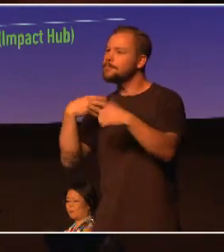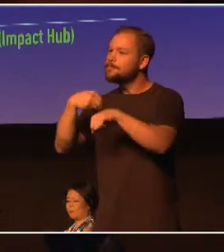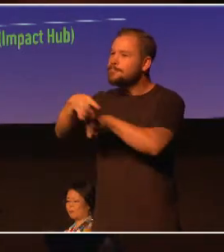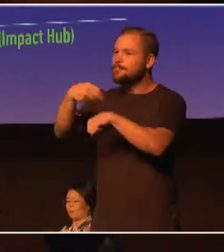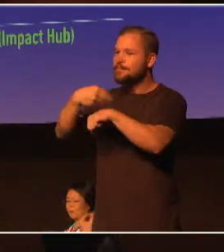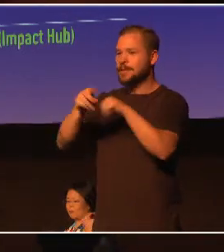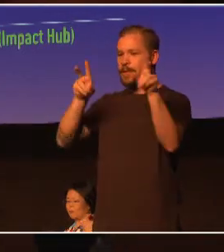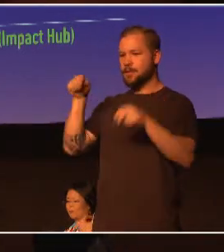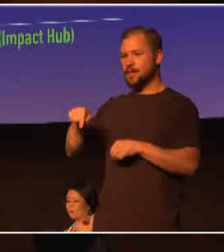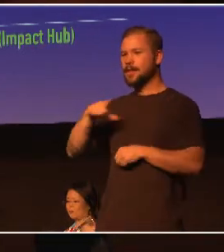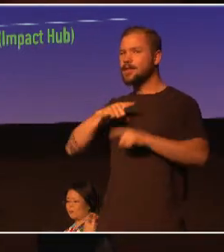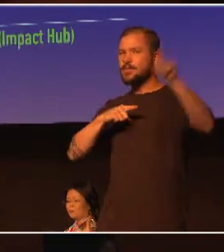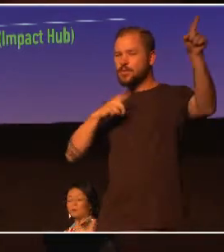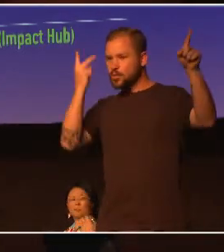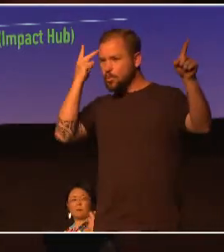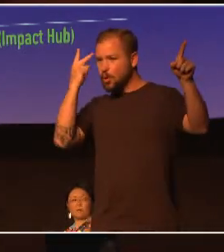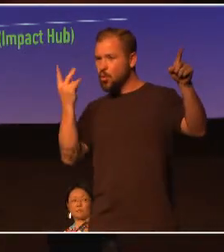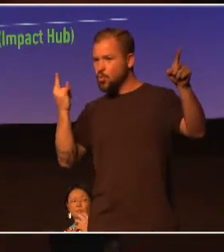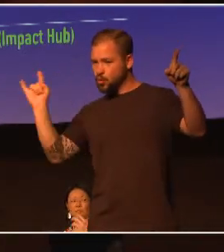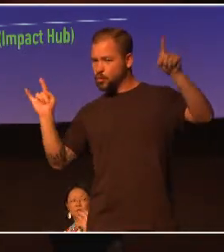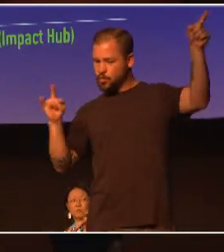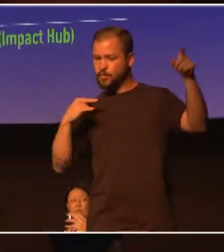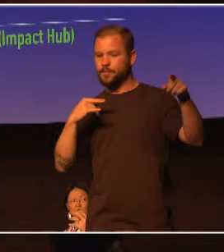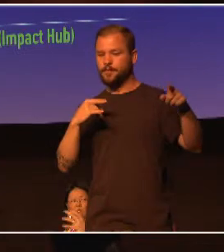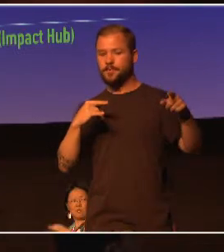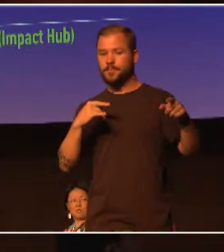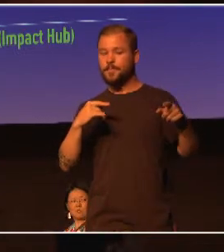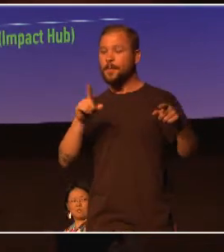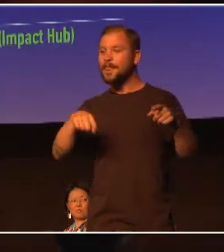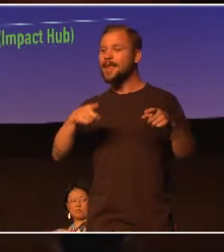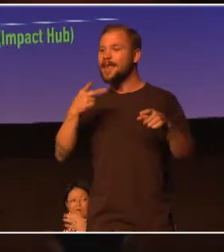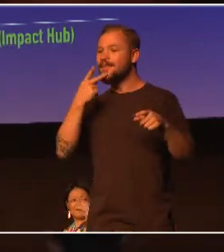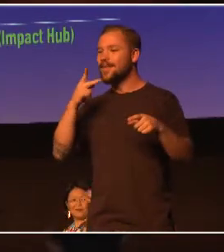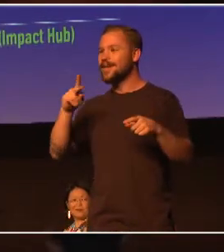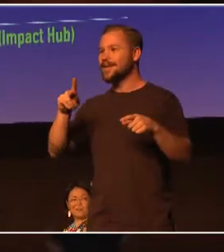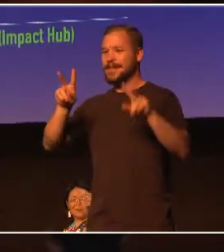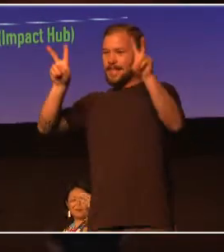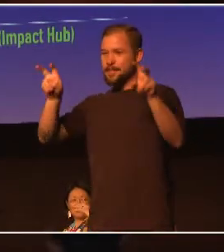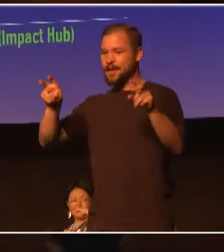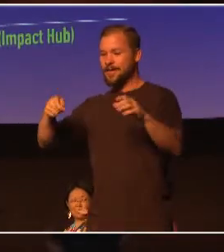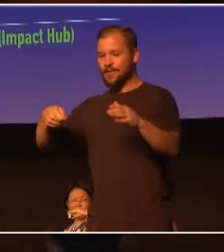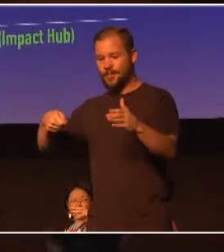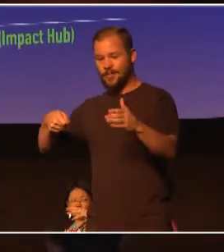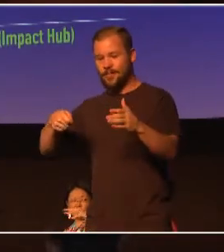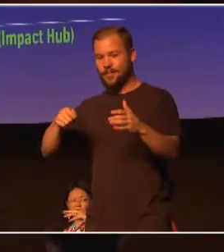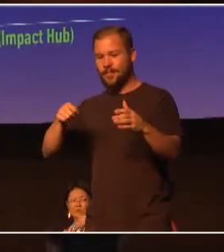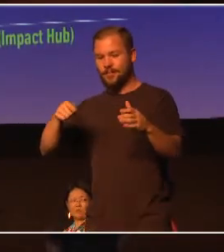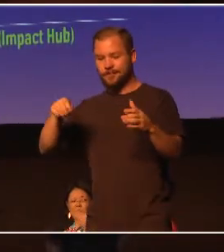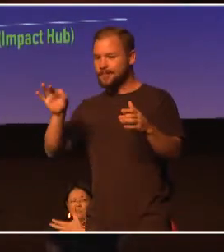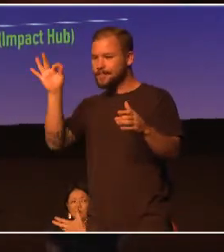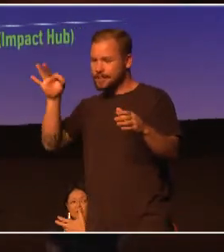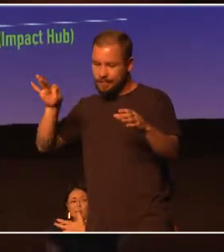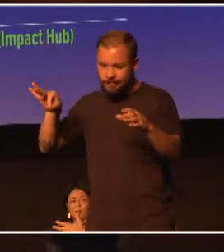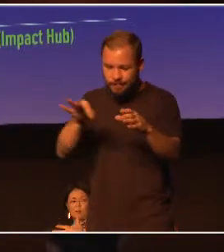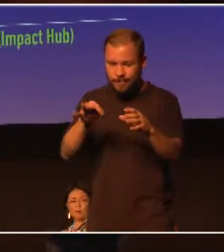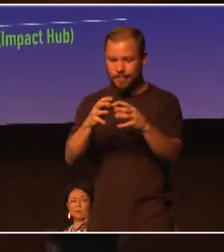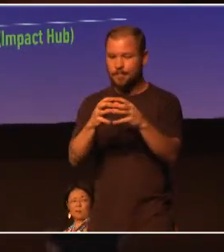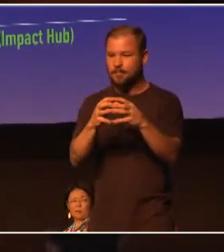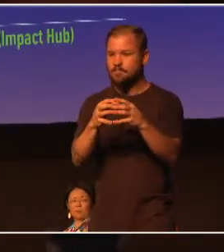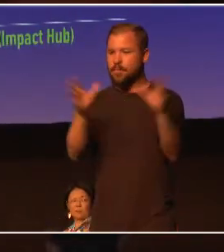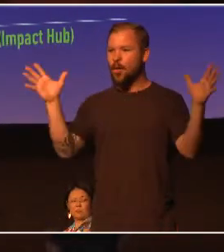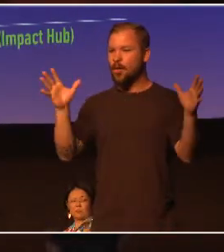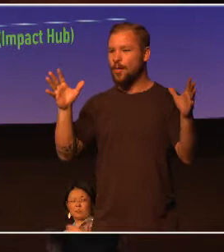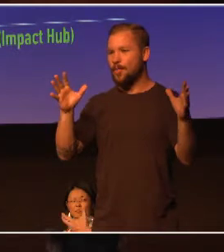organiza em São Paulo, o último, a gente chamou exatamente disso, furando bolhas. Então, levamos 4 públicos que a gente não estava